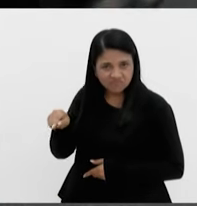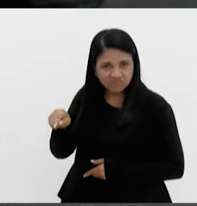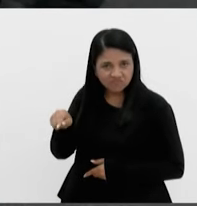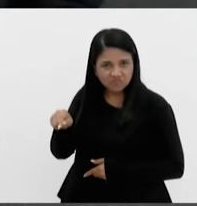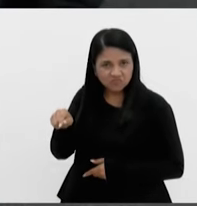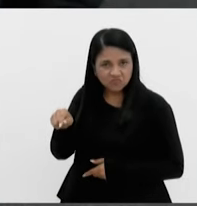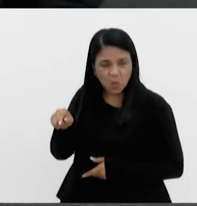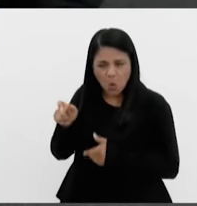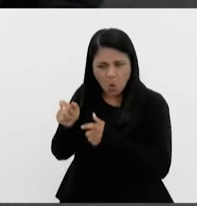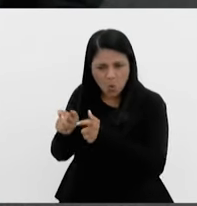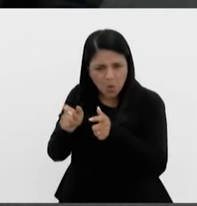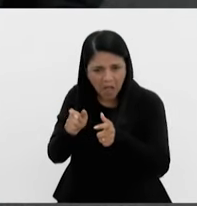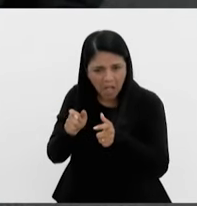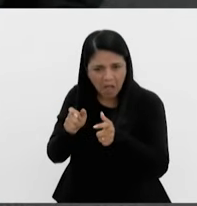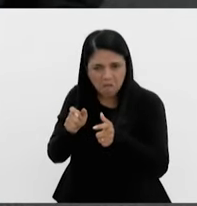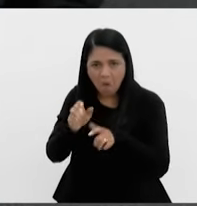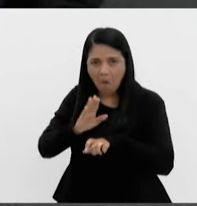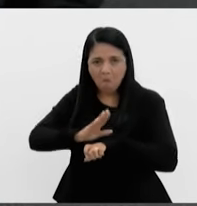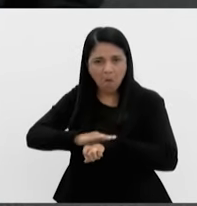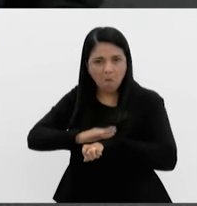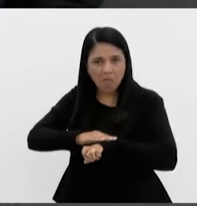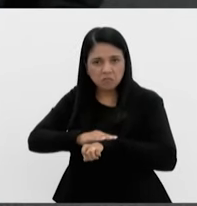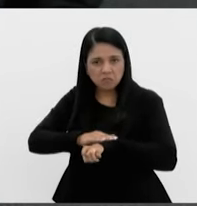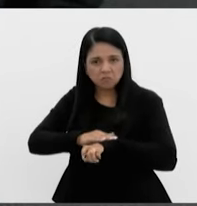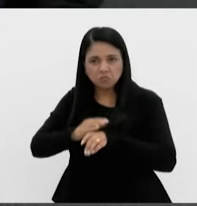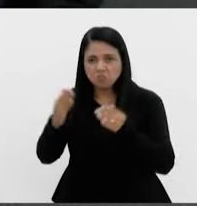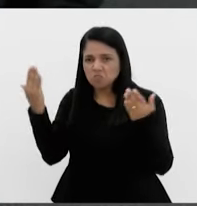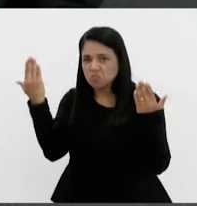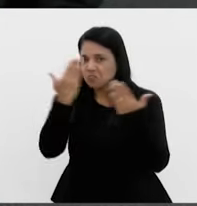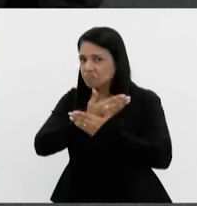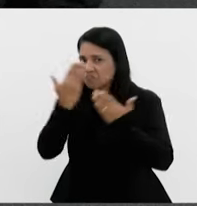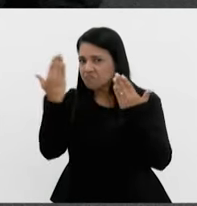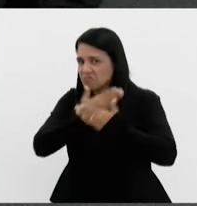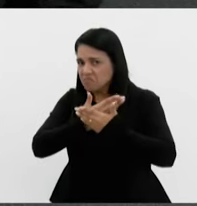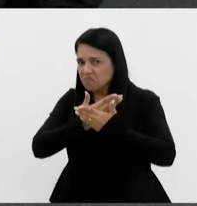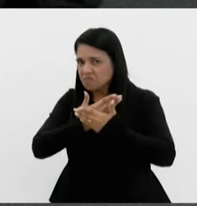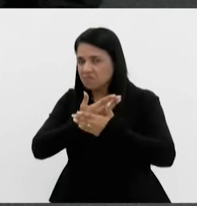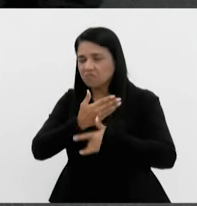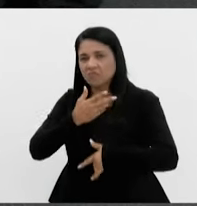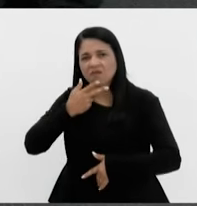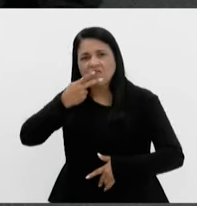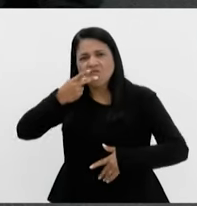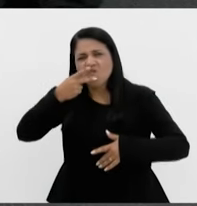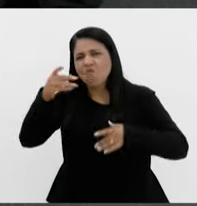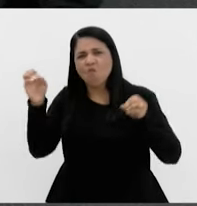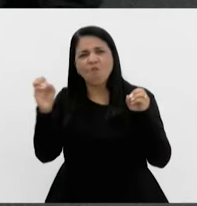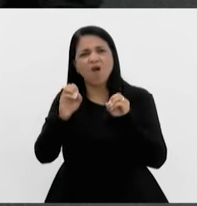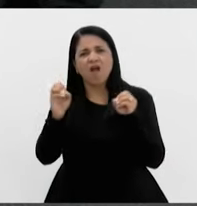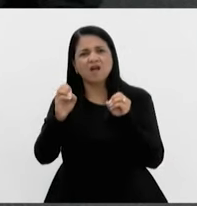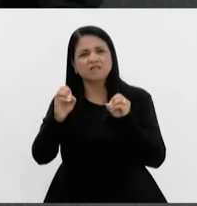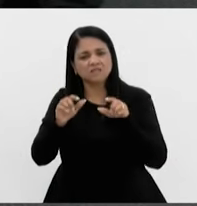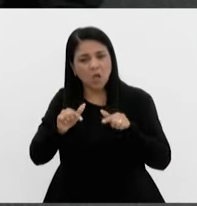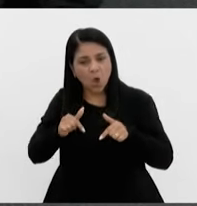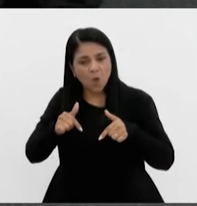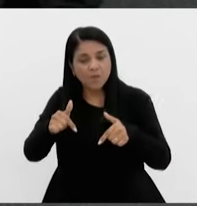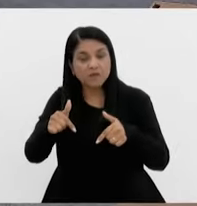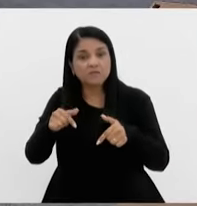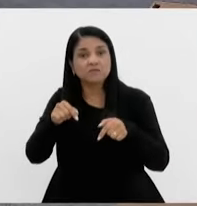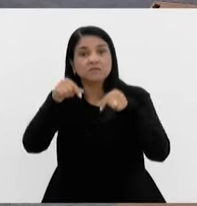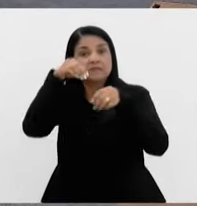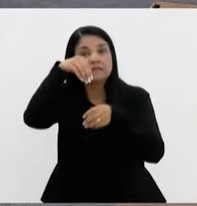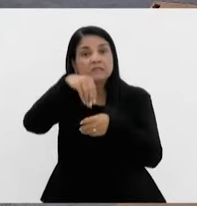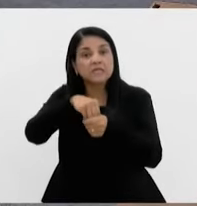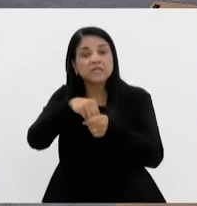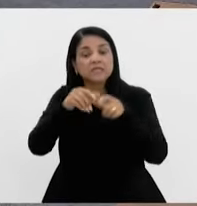momento ele se pronunciar sobre a operação que aconteceu Por exemplo em